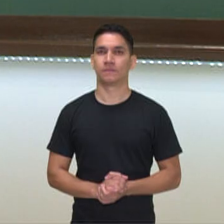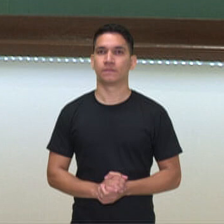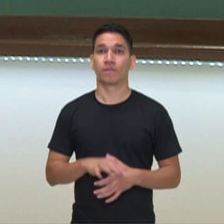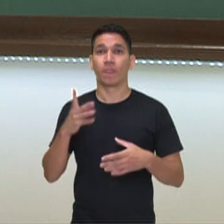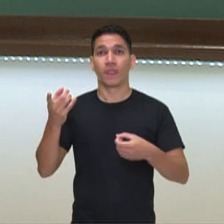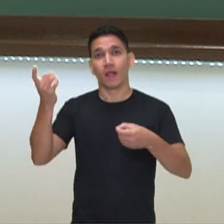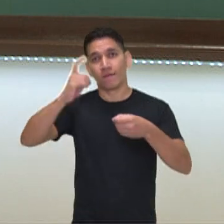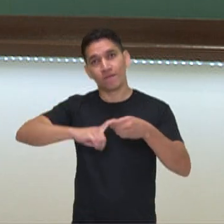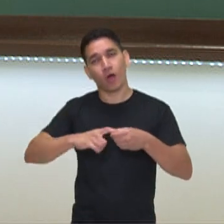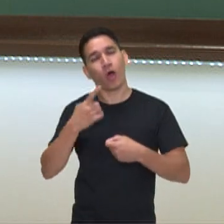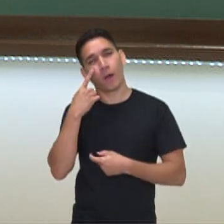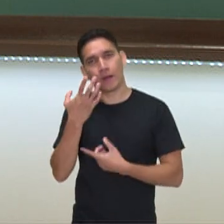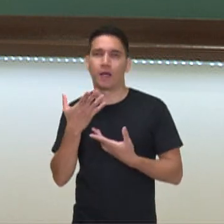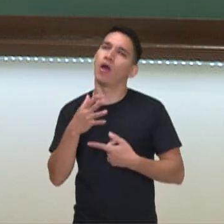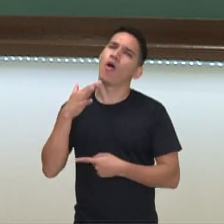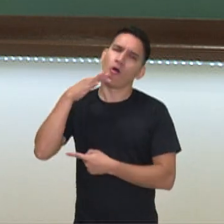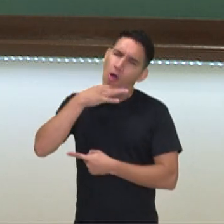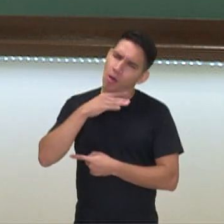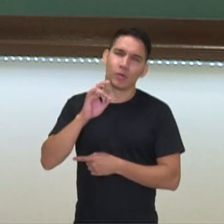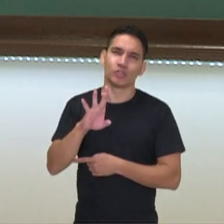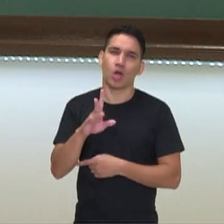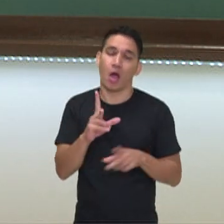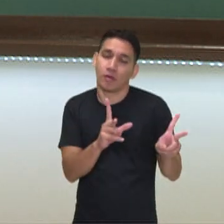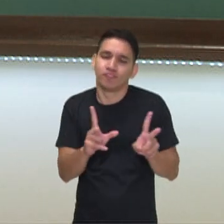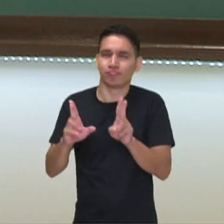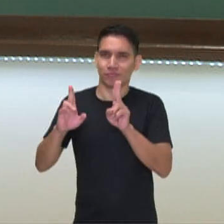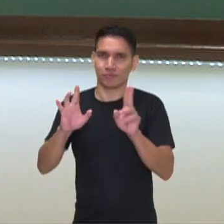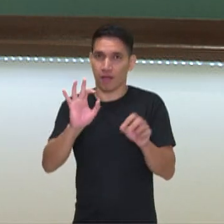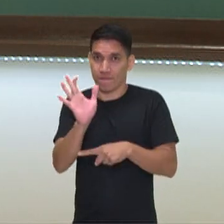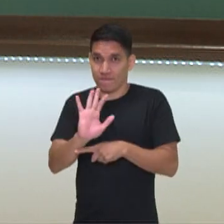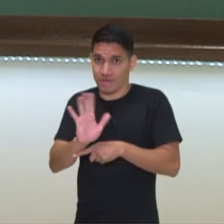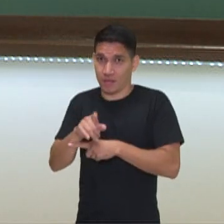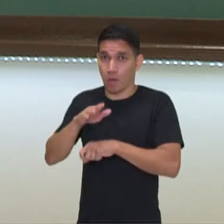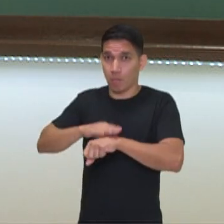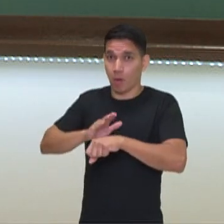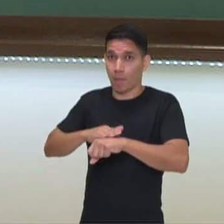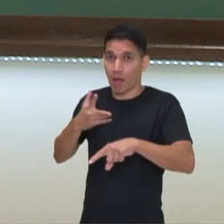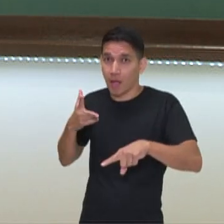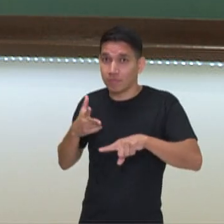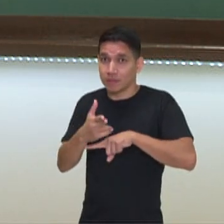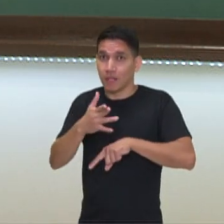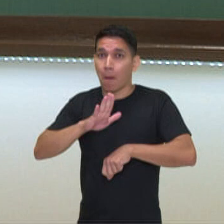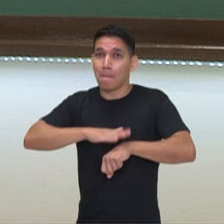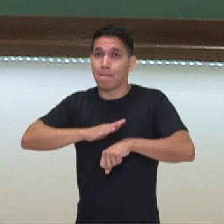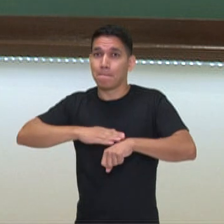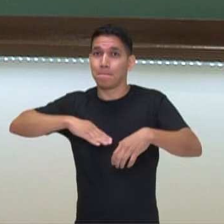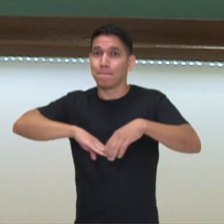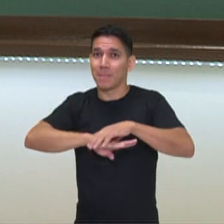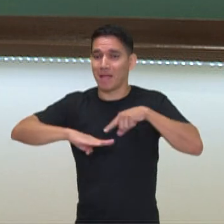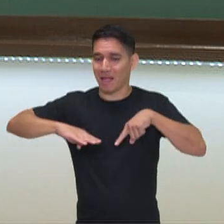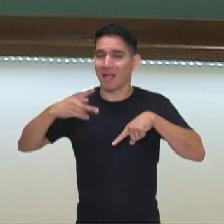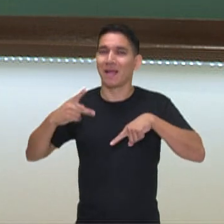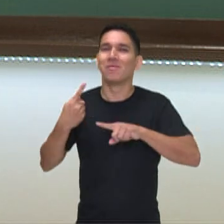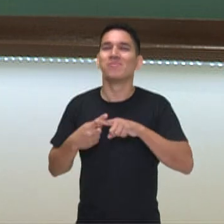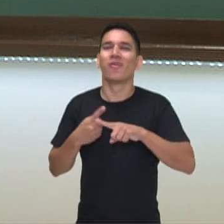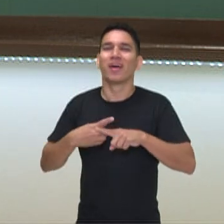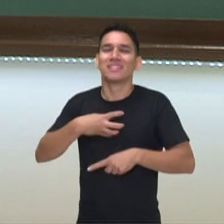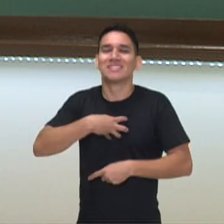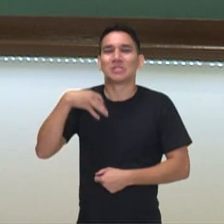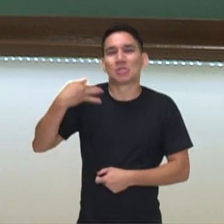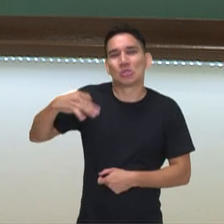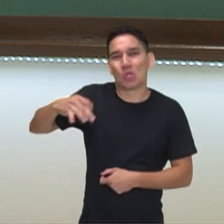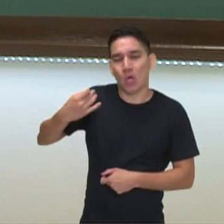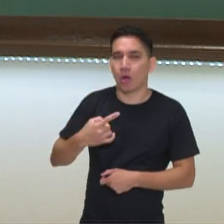De volta aqui, né, pessoal? Lógico, aqui é só um trechinho da parte que ele corta o pedaço dos dedos do pé, porque ele sentia muita dor.